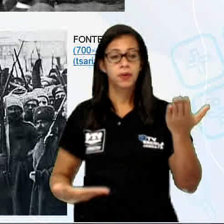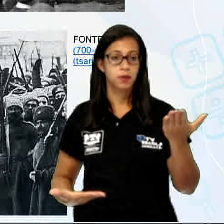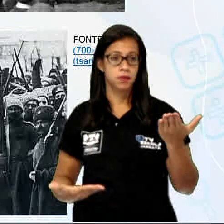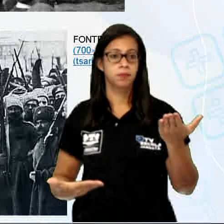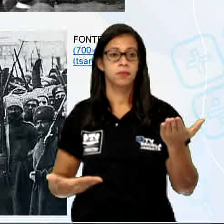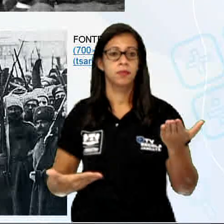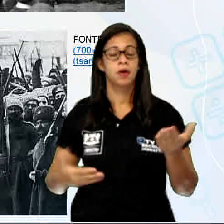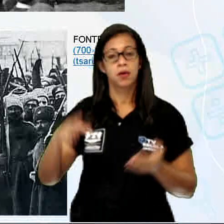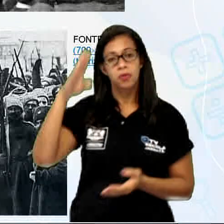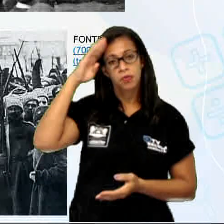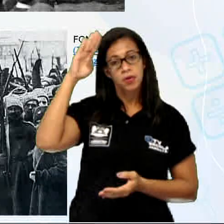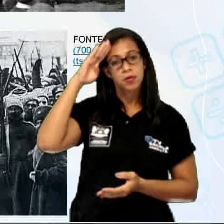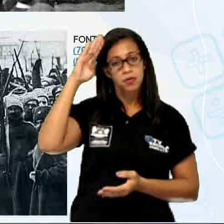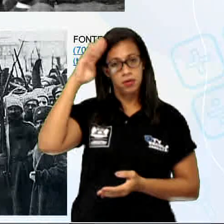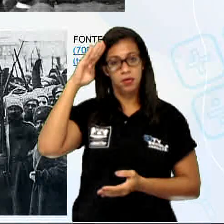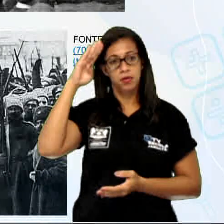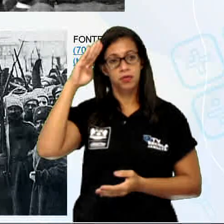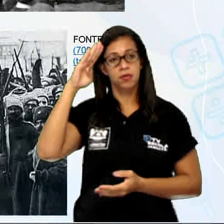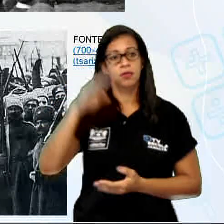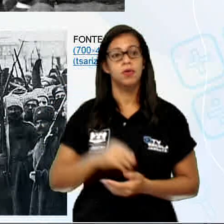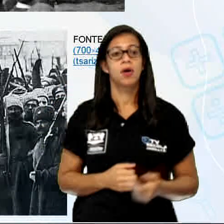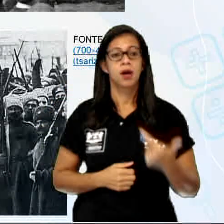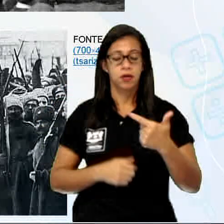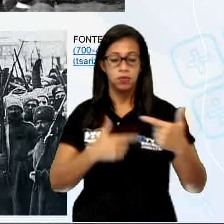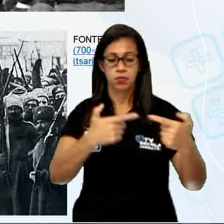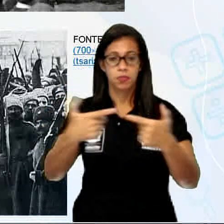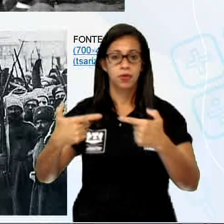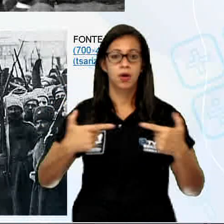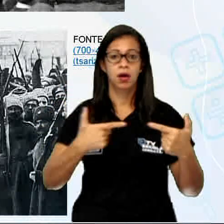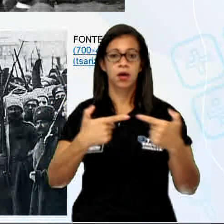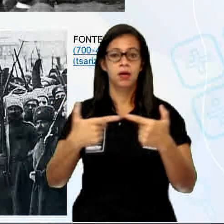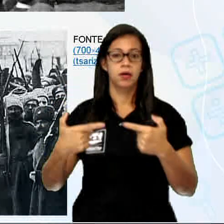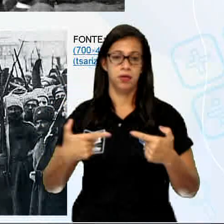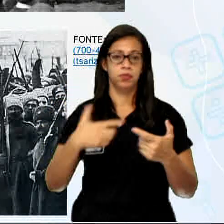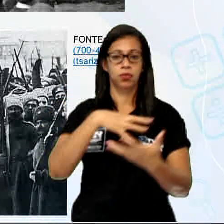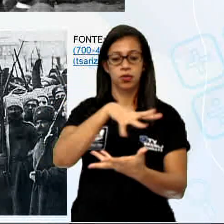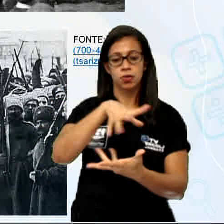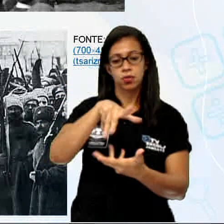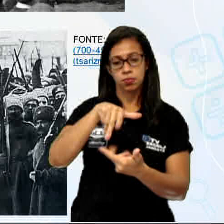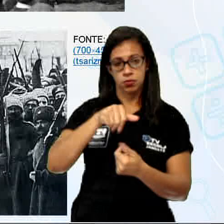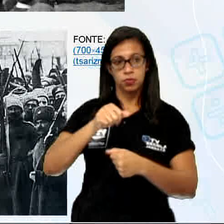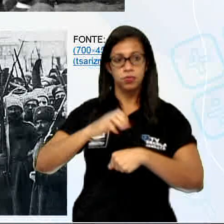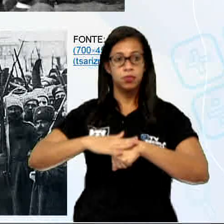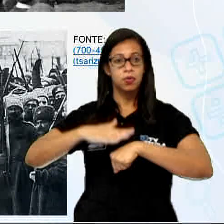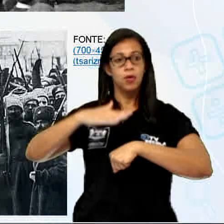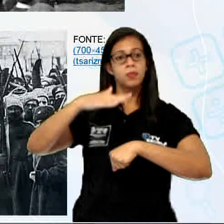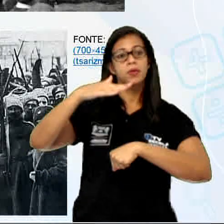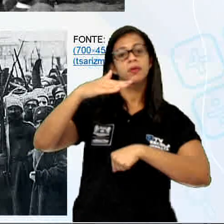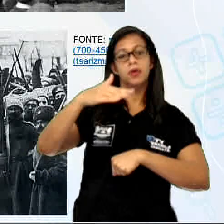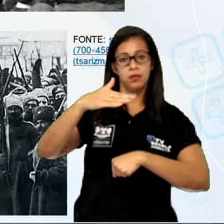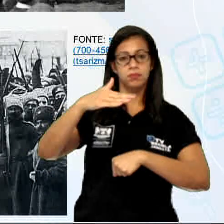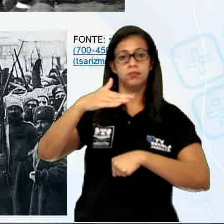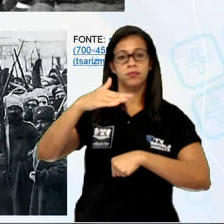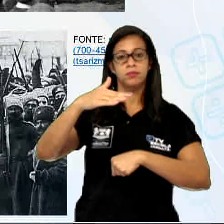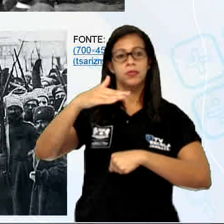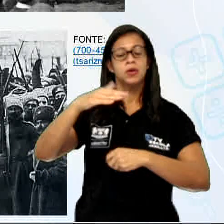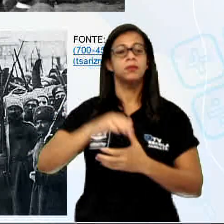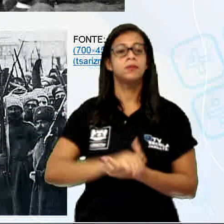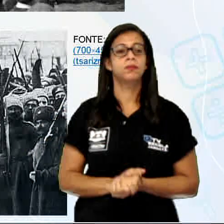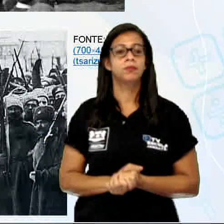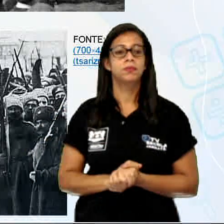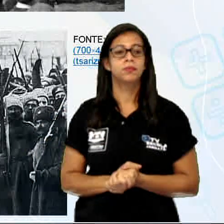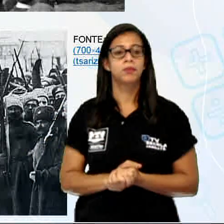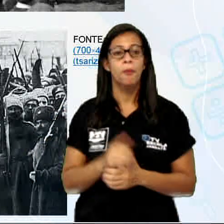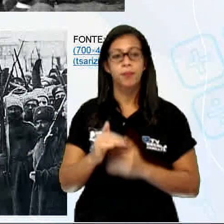Mundial aumentaram a impopularidade de Nicolau II. E em 23 de fevereiro, no